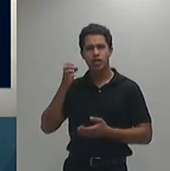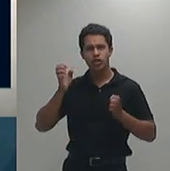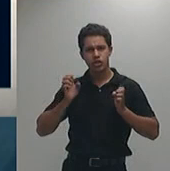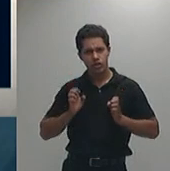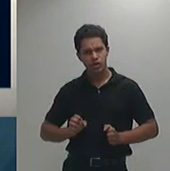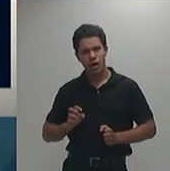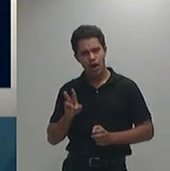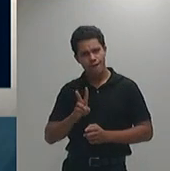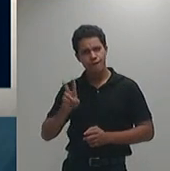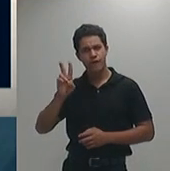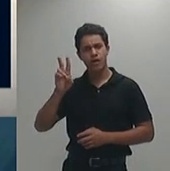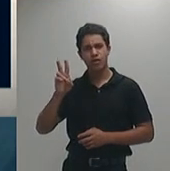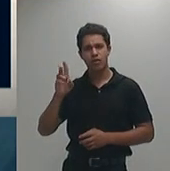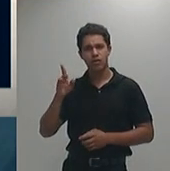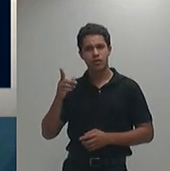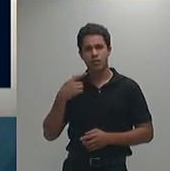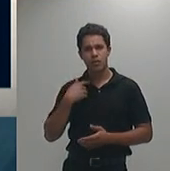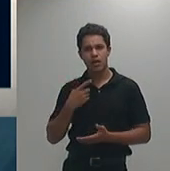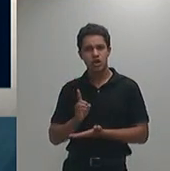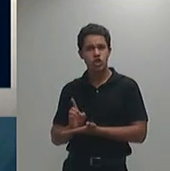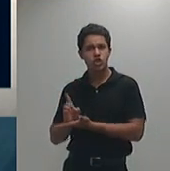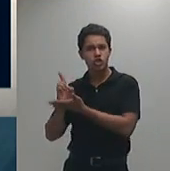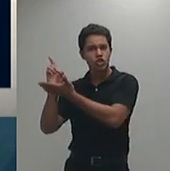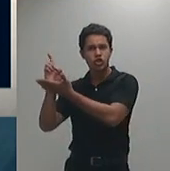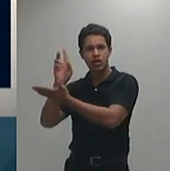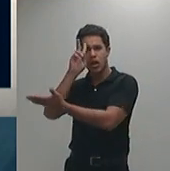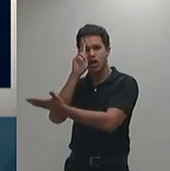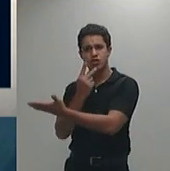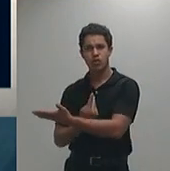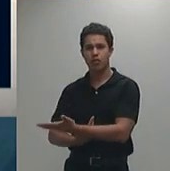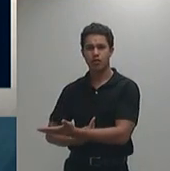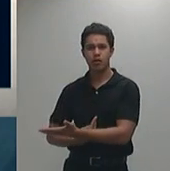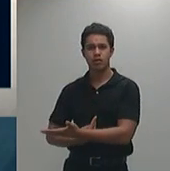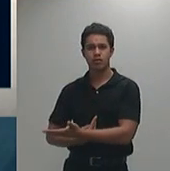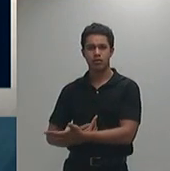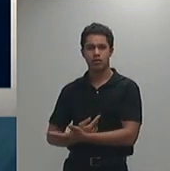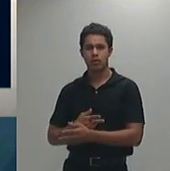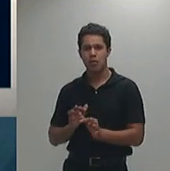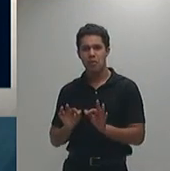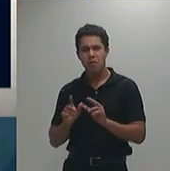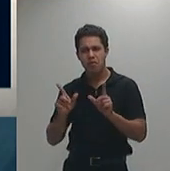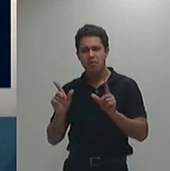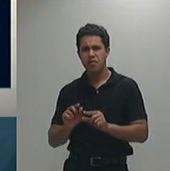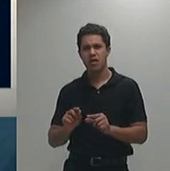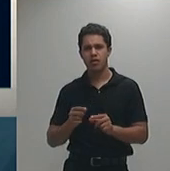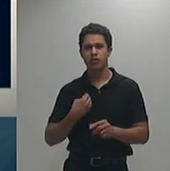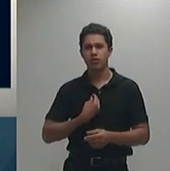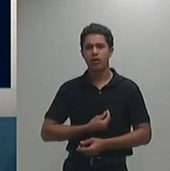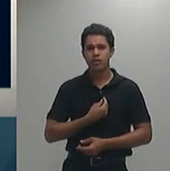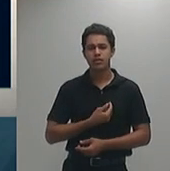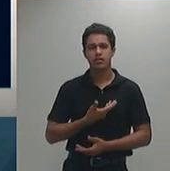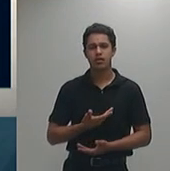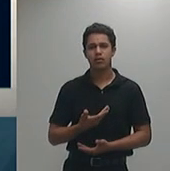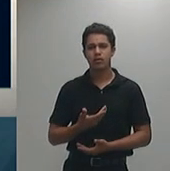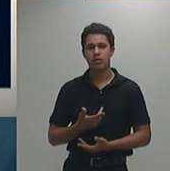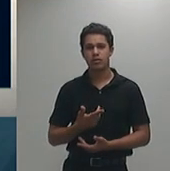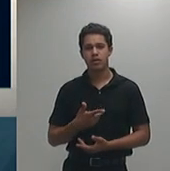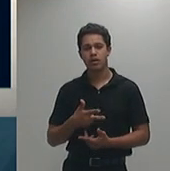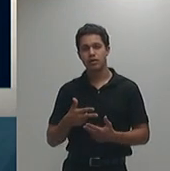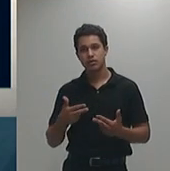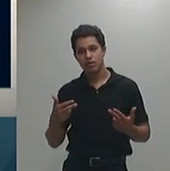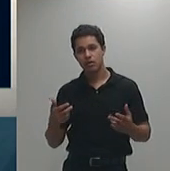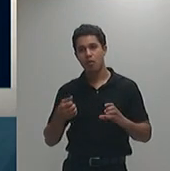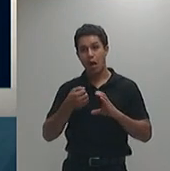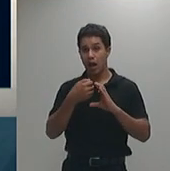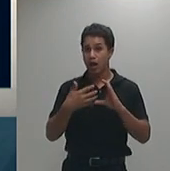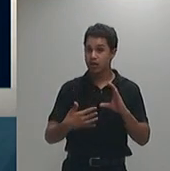princípios de dignidade humana princípios de provimento de mínimo existencial o João caríssimos a nossa